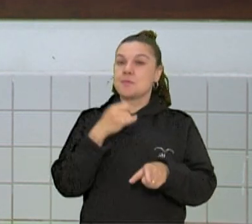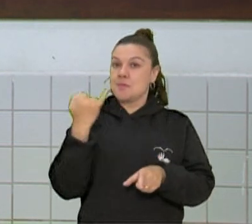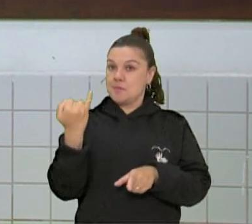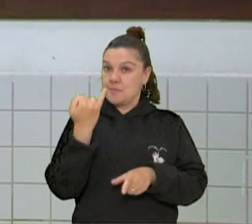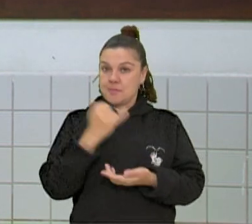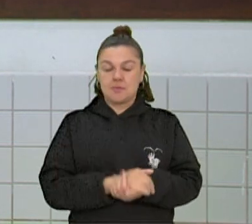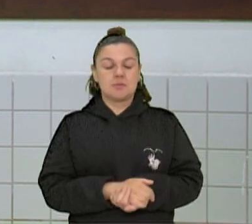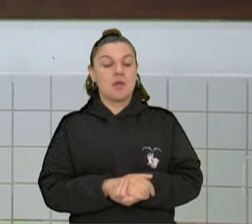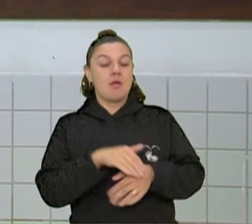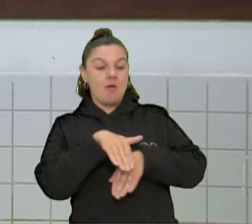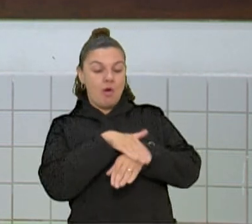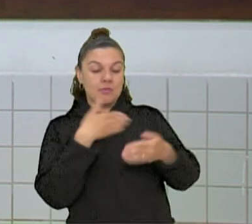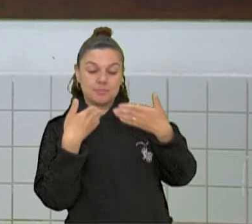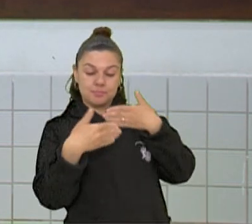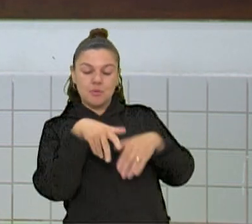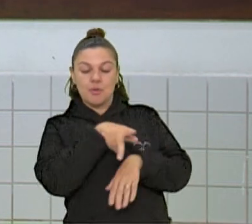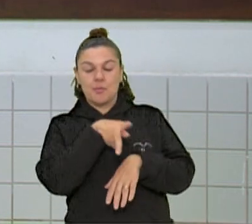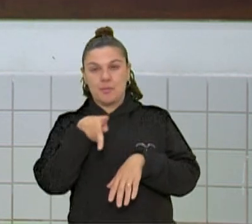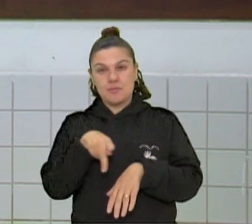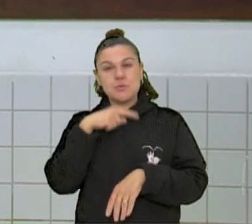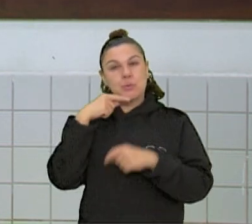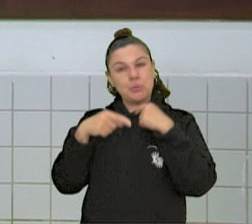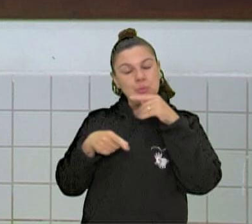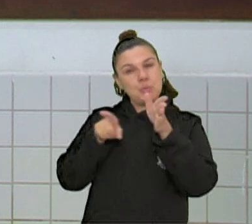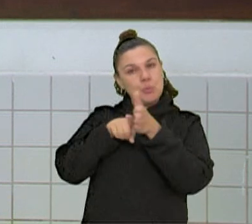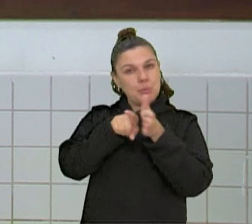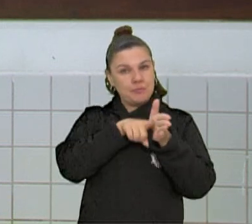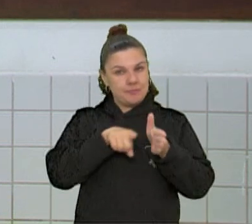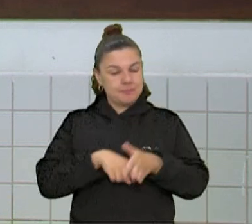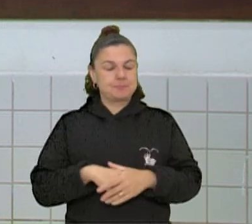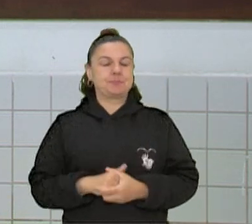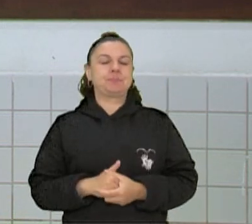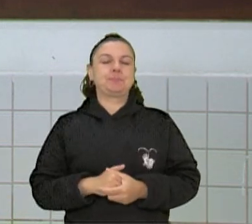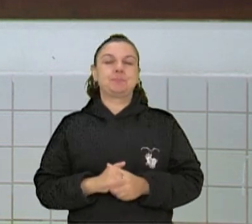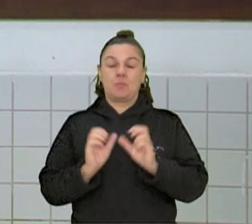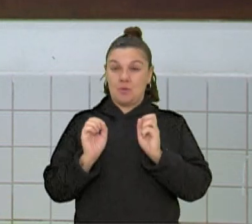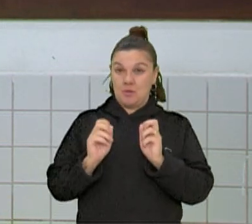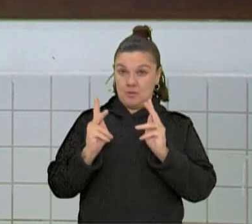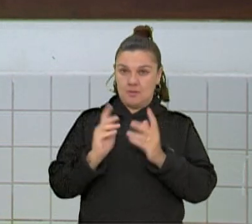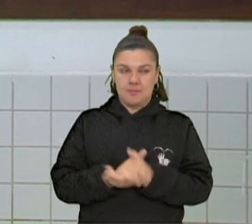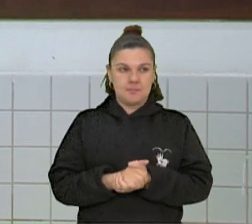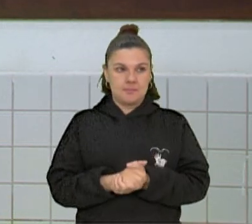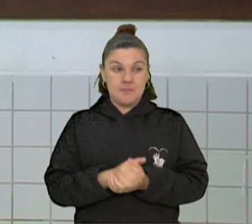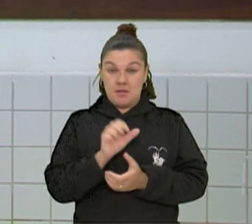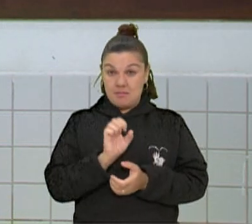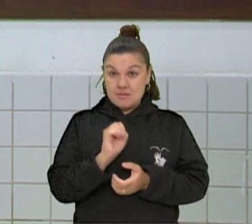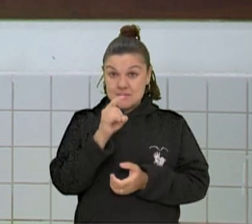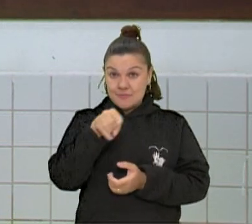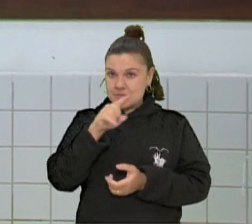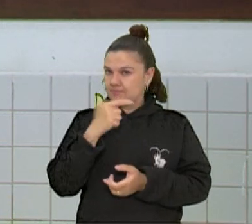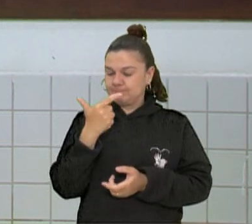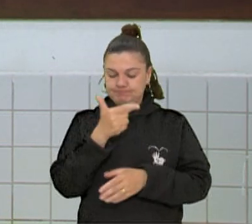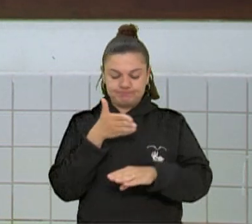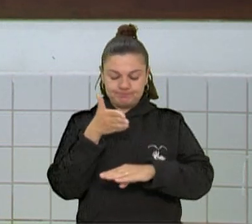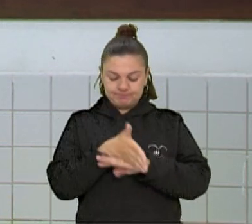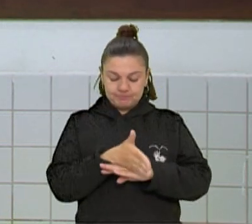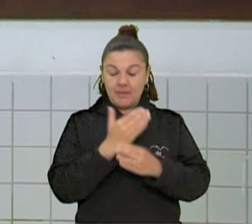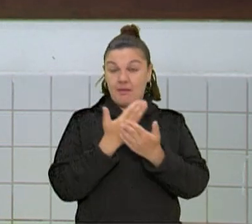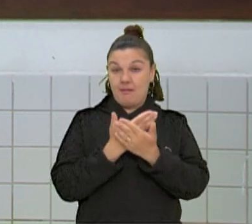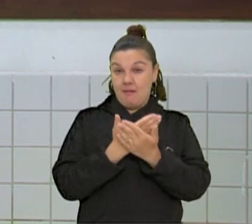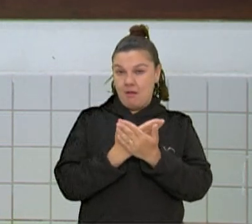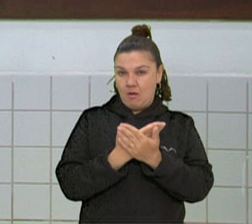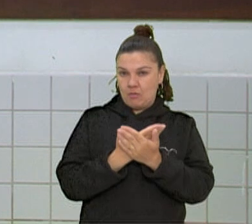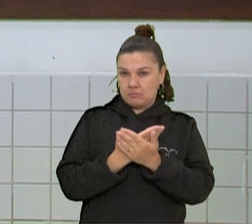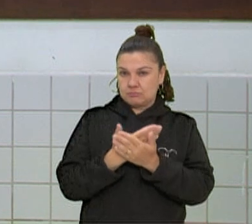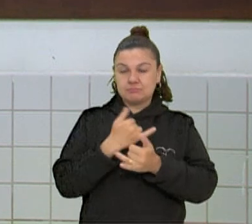também, comunique-se com os seus professores, tirem as suas dúvidas, ok? Se você ainda não tem acesso às salas virtuais, continue